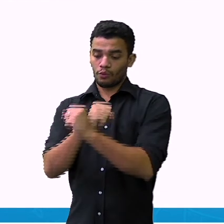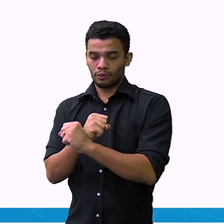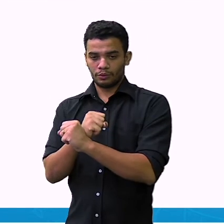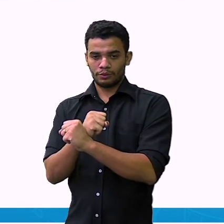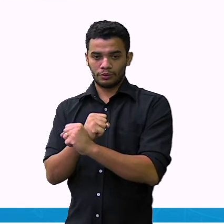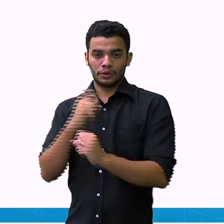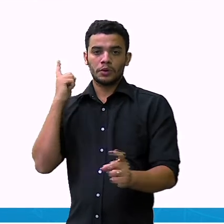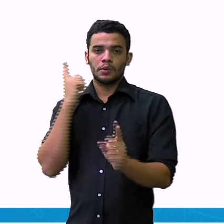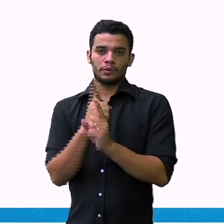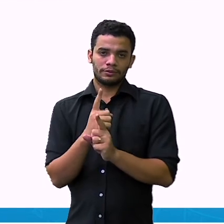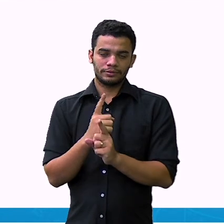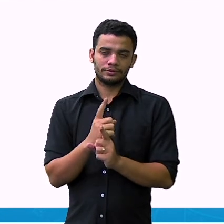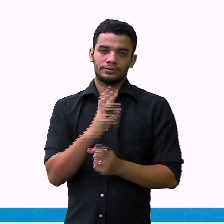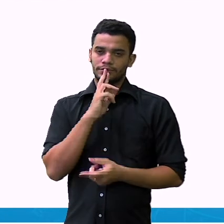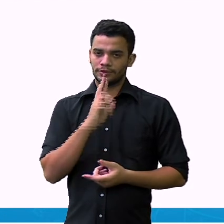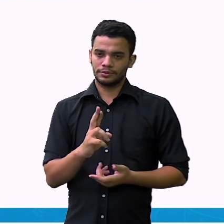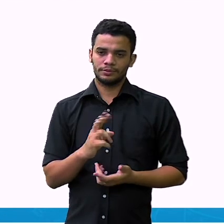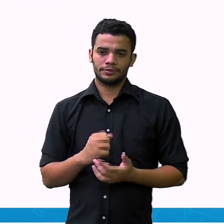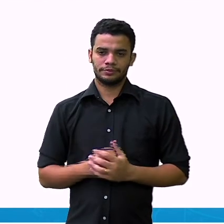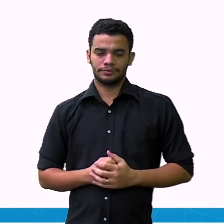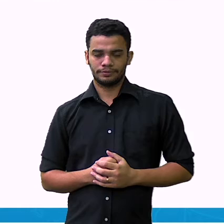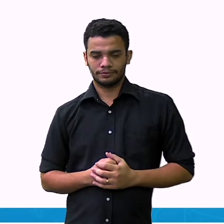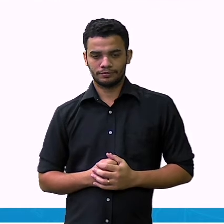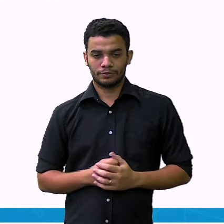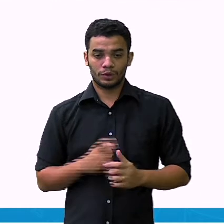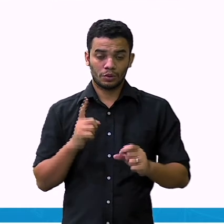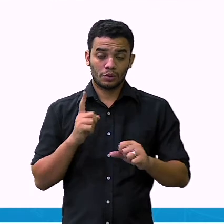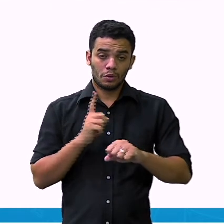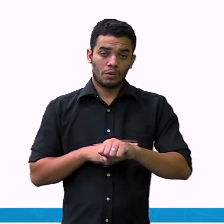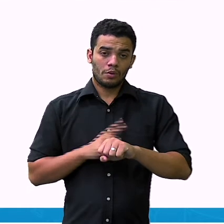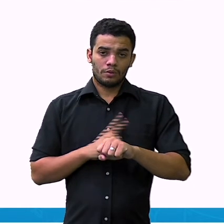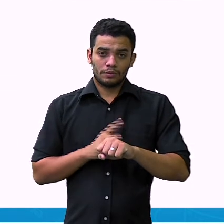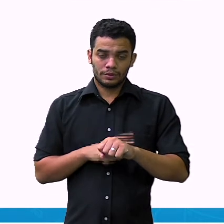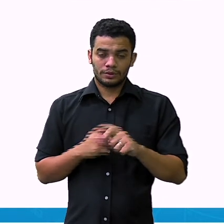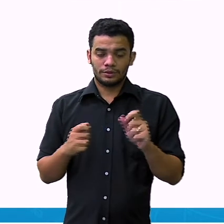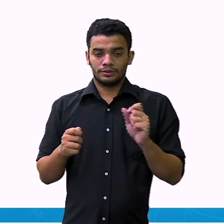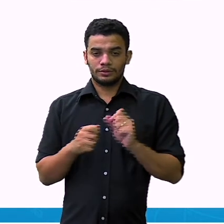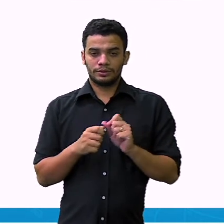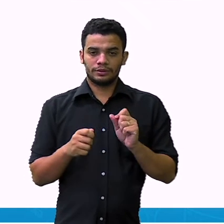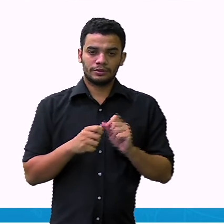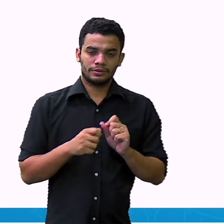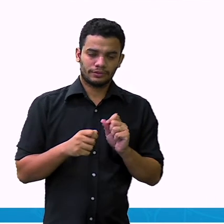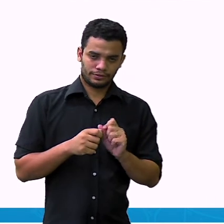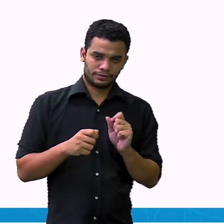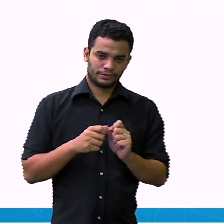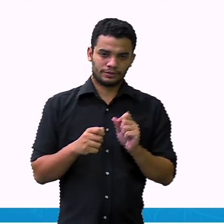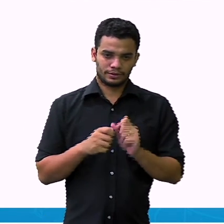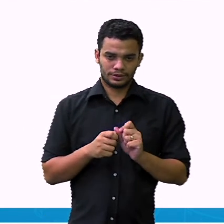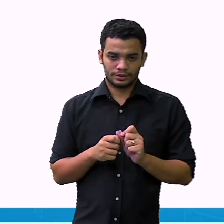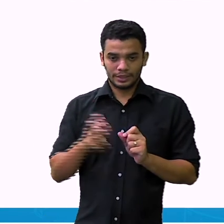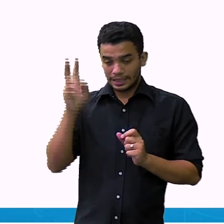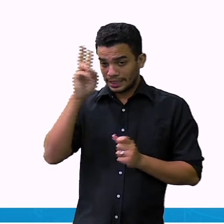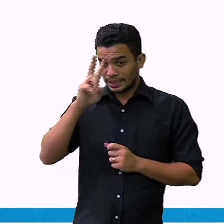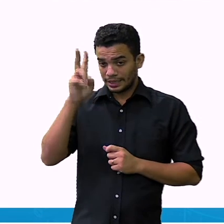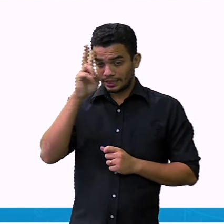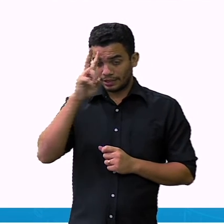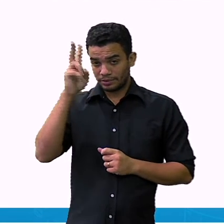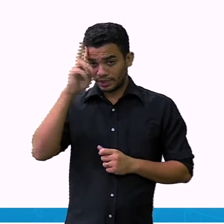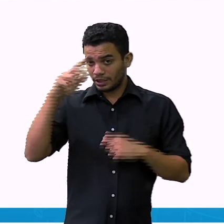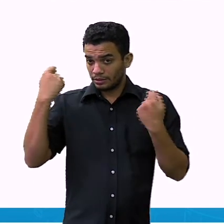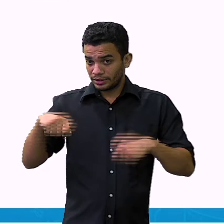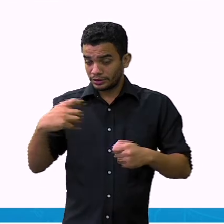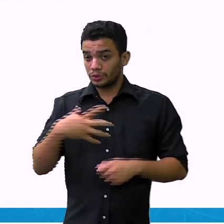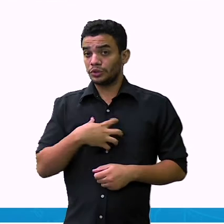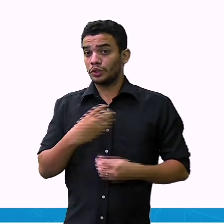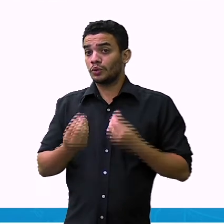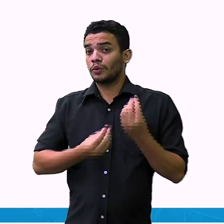11. E quando vocês armarem essa operação, certo? Unidade embaixo de unidade, dezena embaixo de